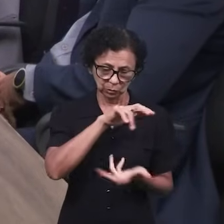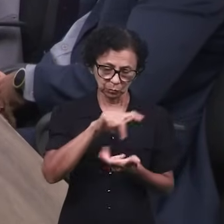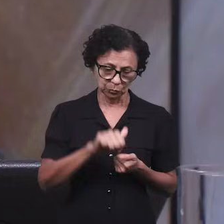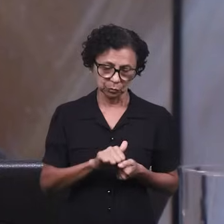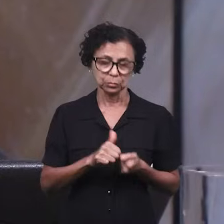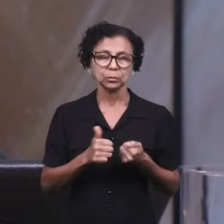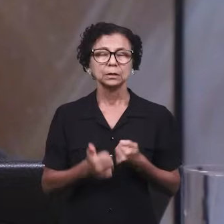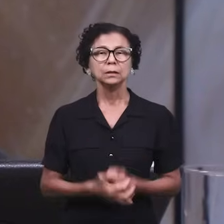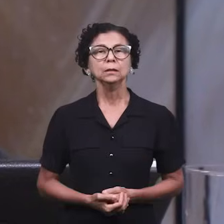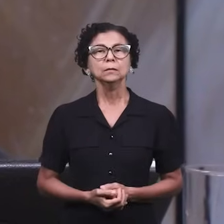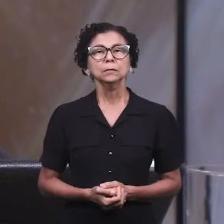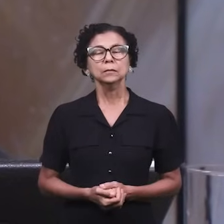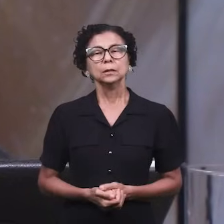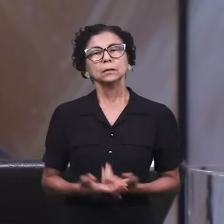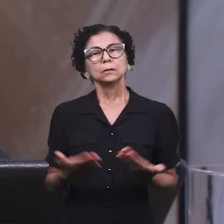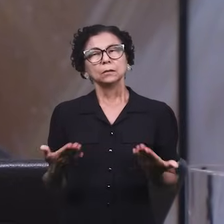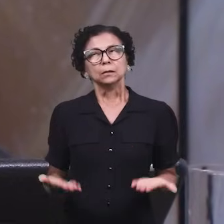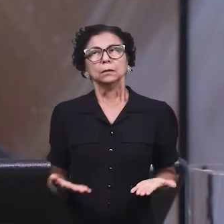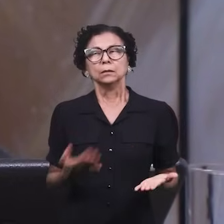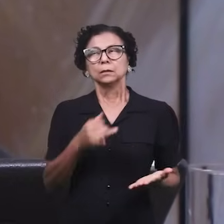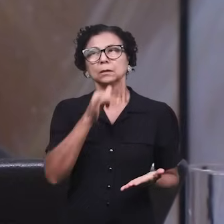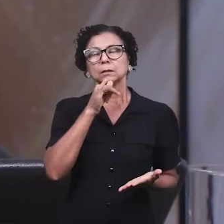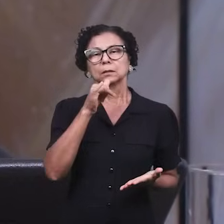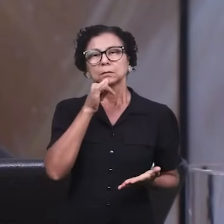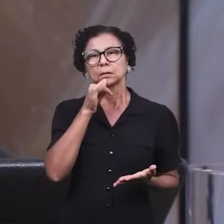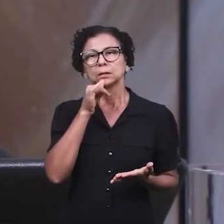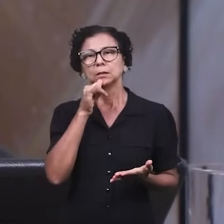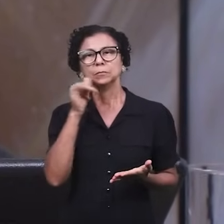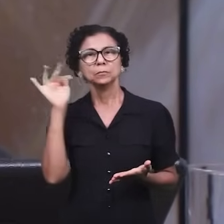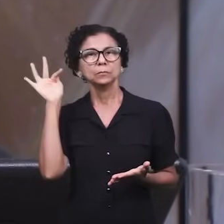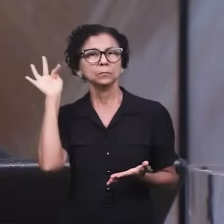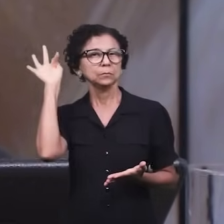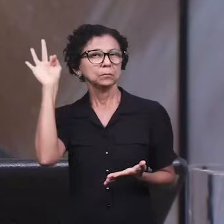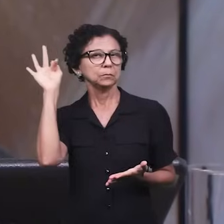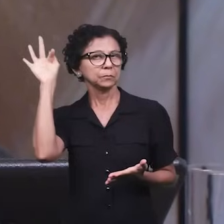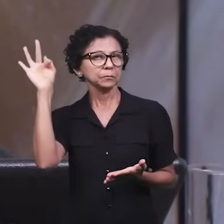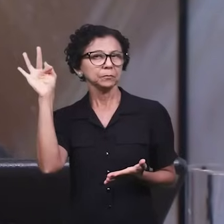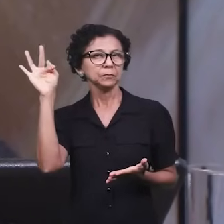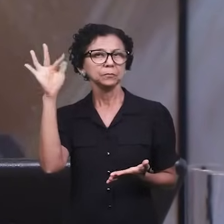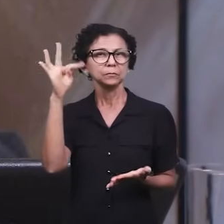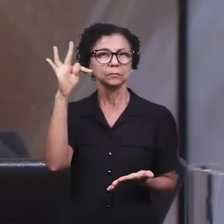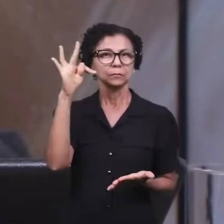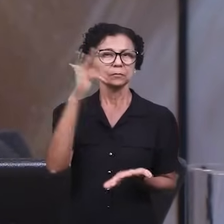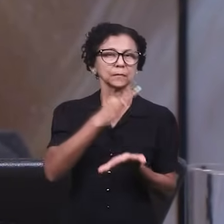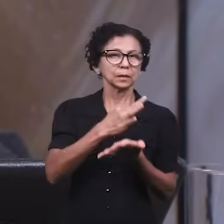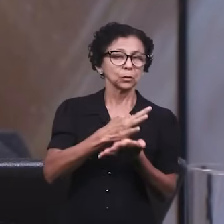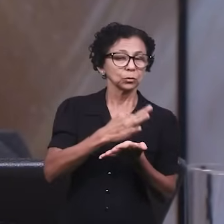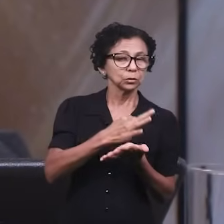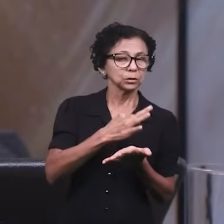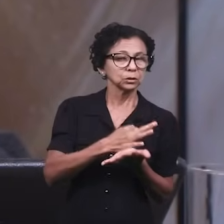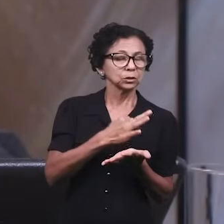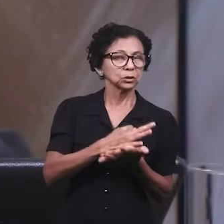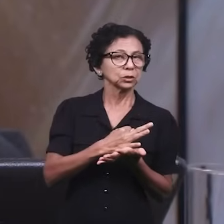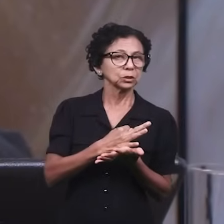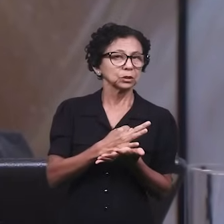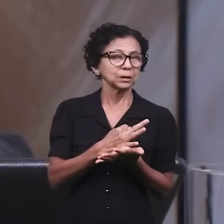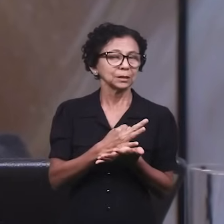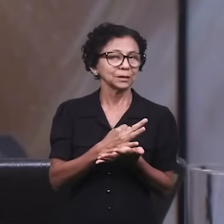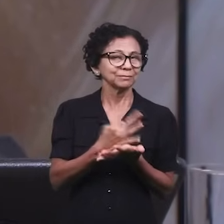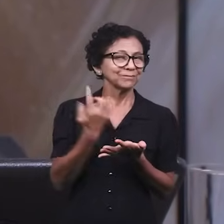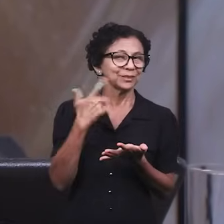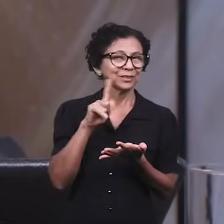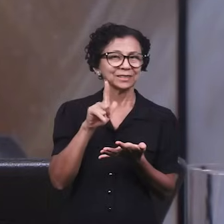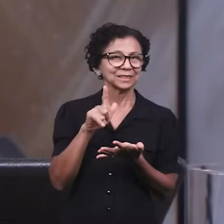como o caso, por exemplo, da filosofia, da teologia. Normalmente você não encontra, não se consegue penetrar